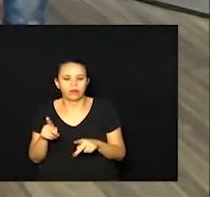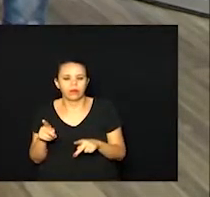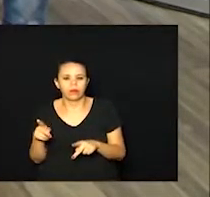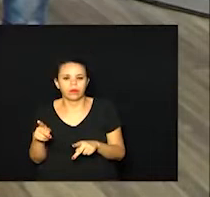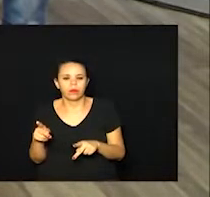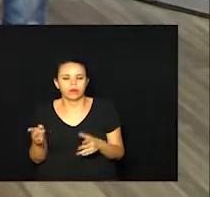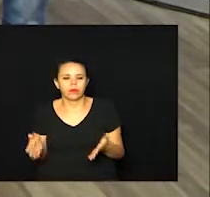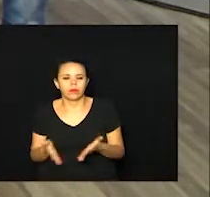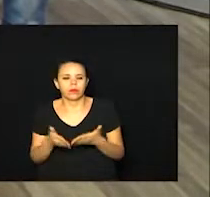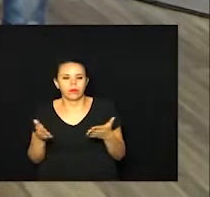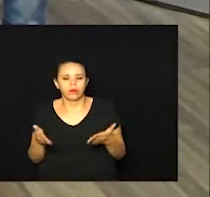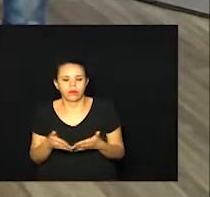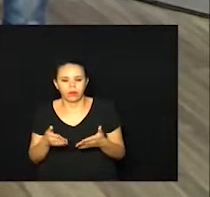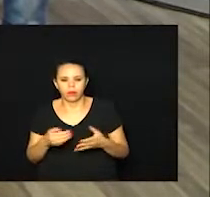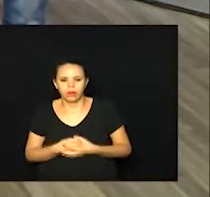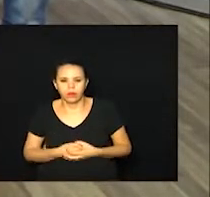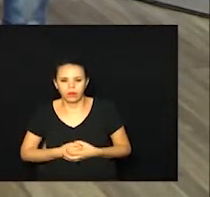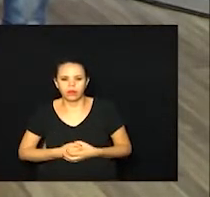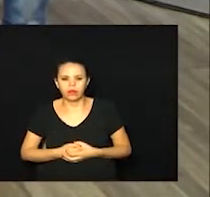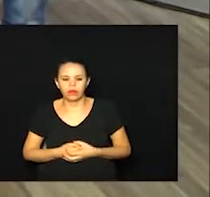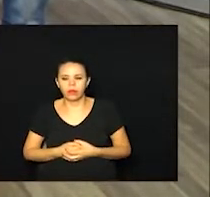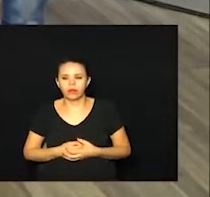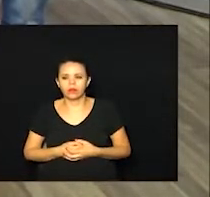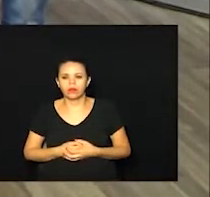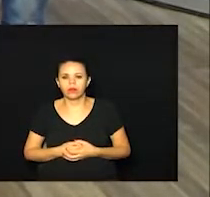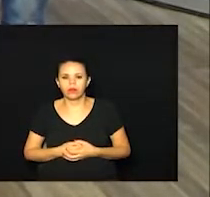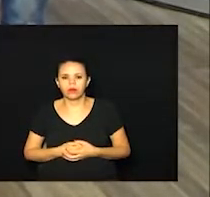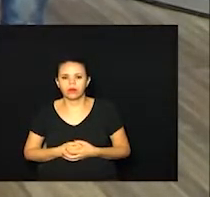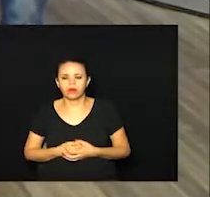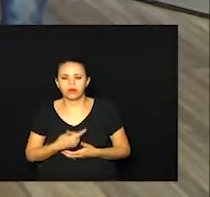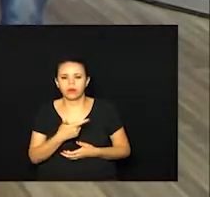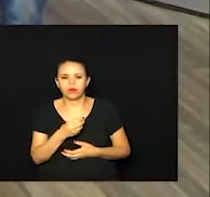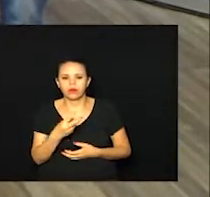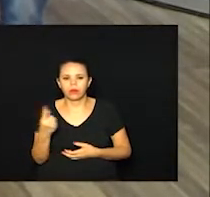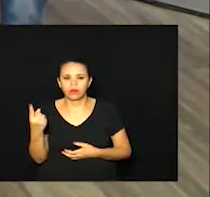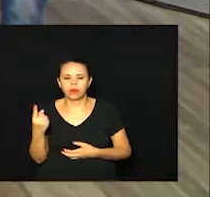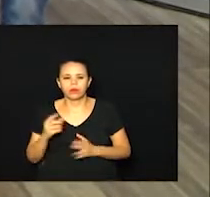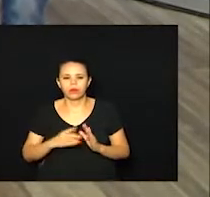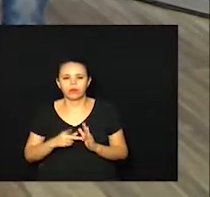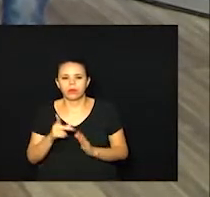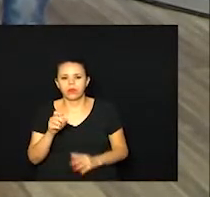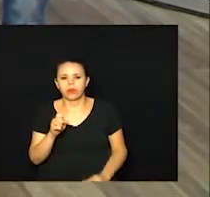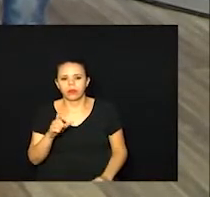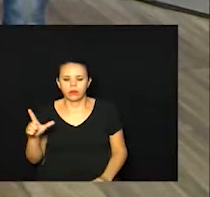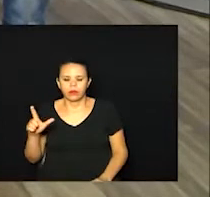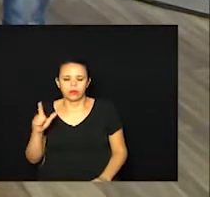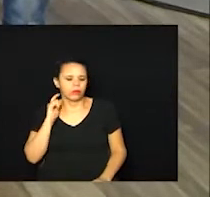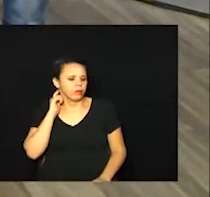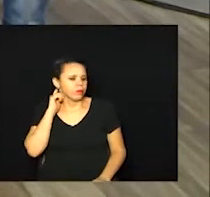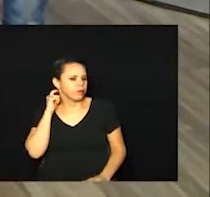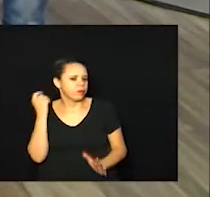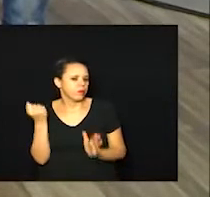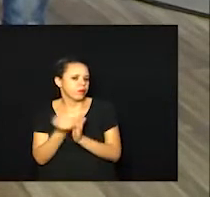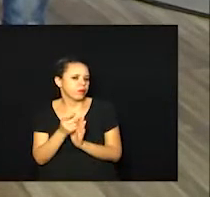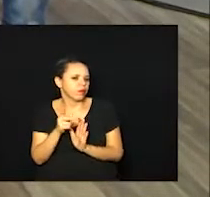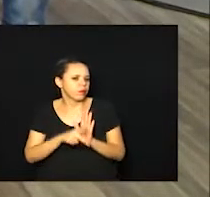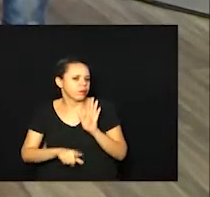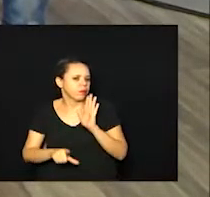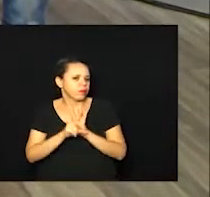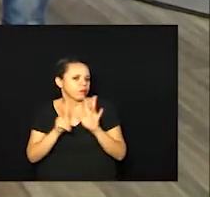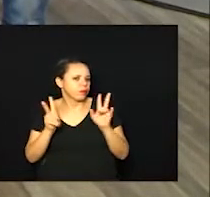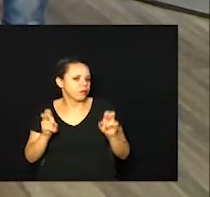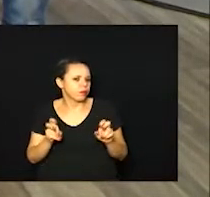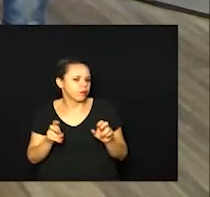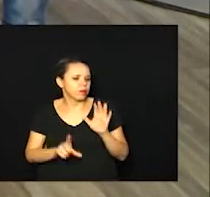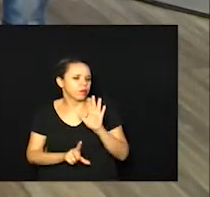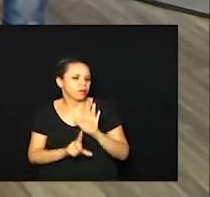de vulnerabilidade social. E no início de 2021, a bancada do PSOL protocolou o projeto de lei sobre a